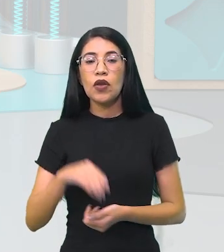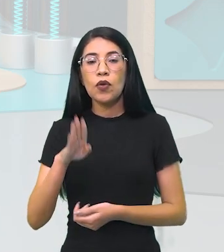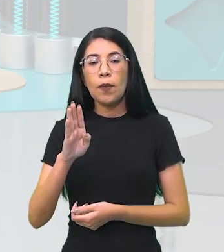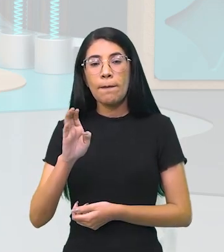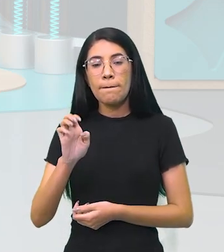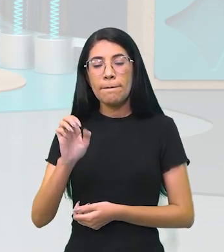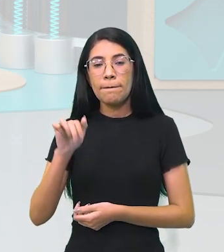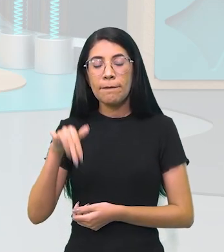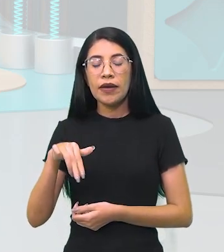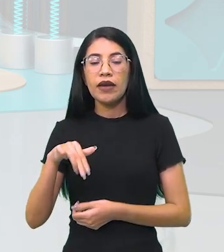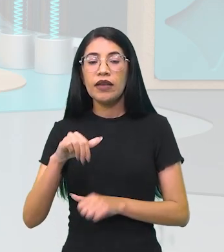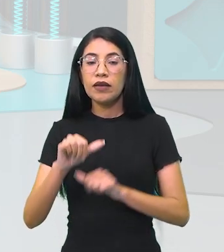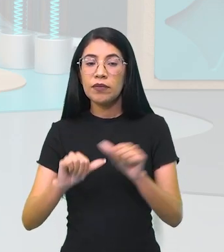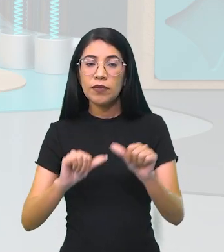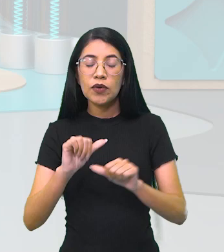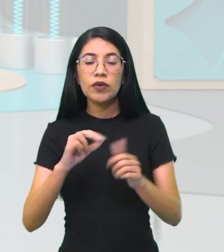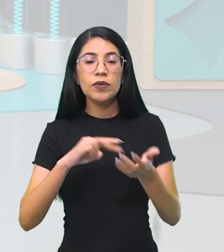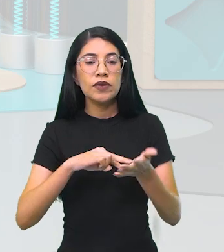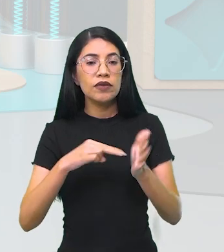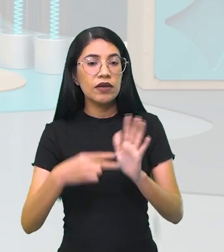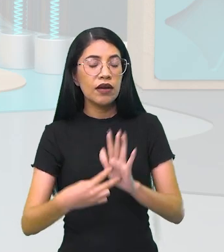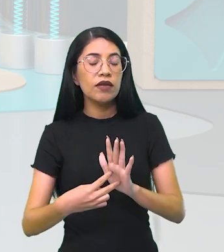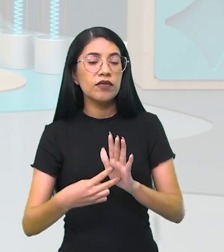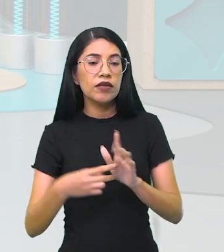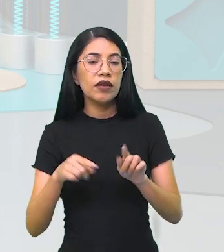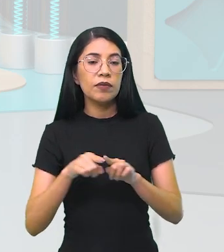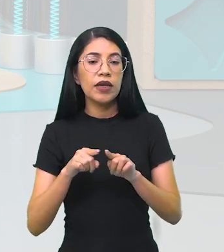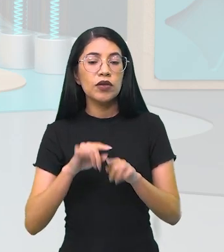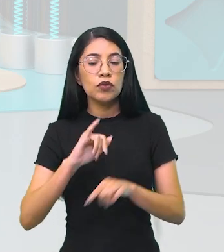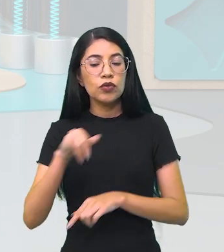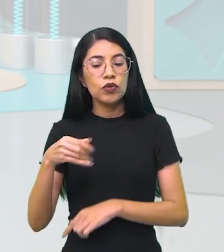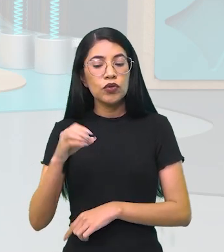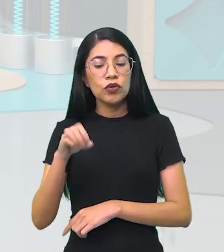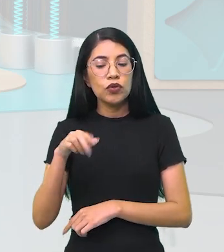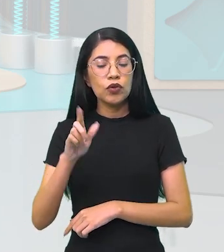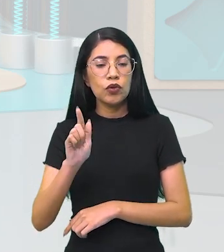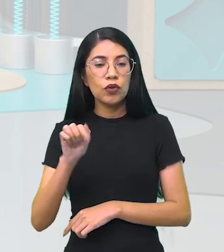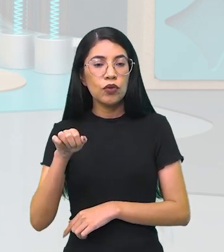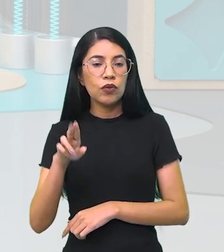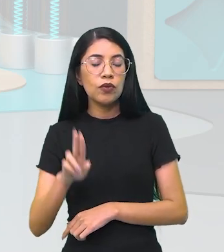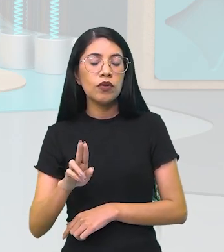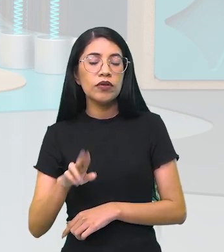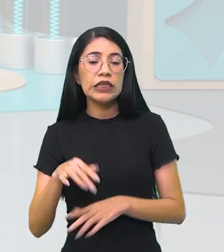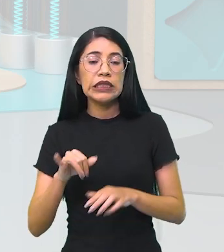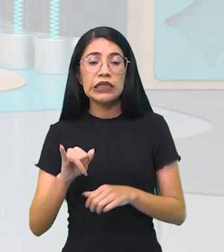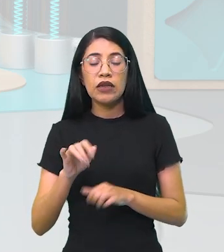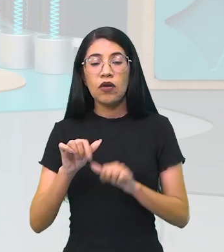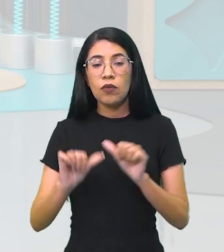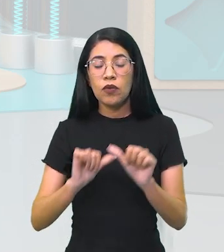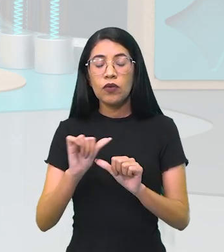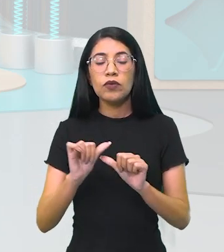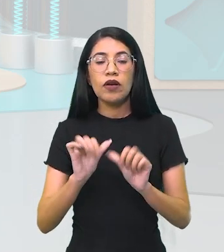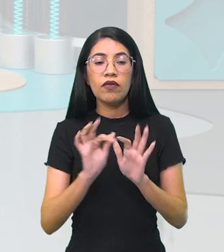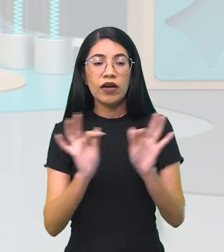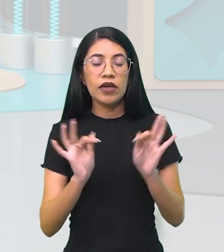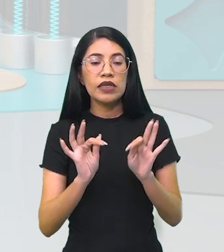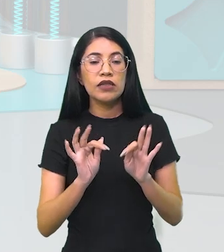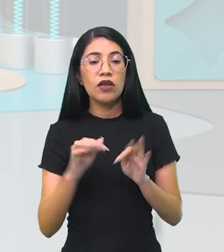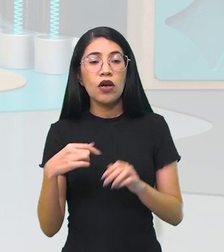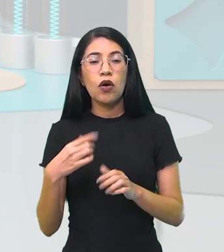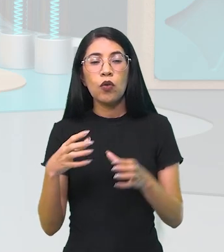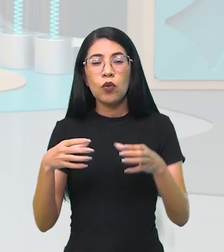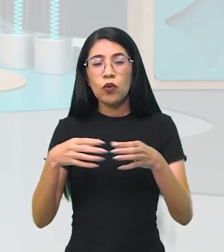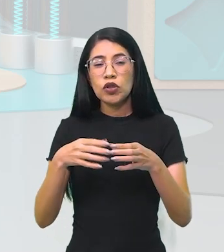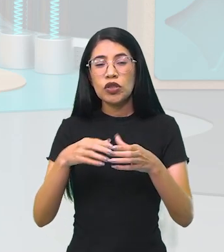quê? Que ele está alterando o sentido do verbo jogou. Se eu dissesse assim, nosso time jogou mal, eu teria uma alteração de